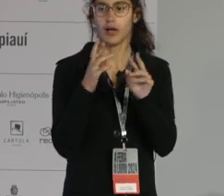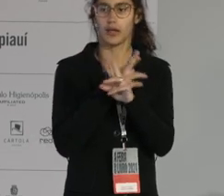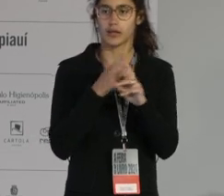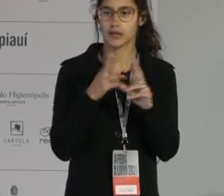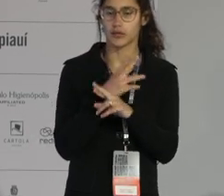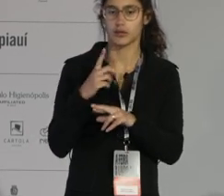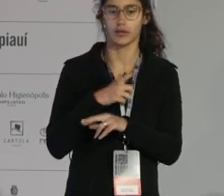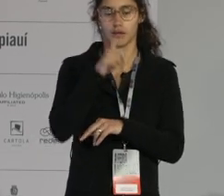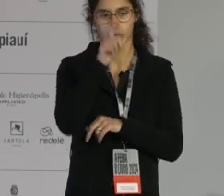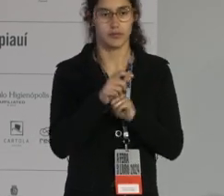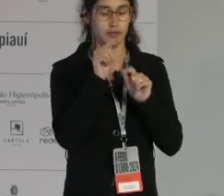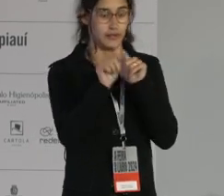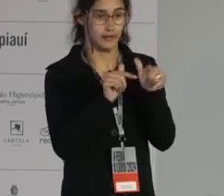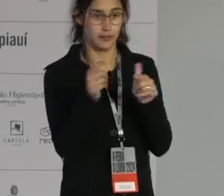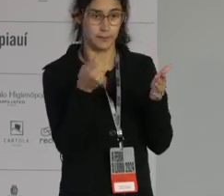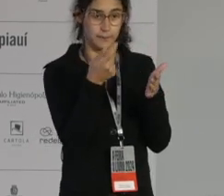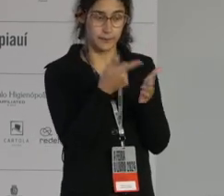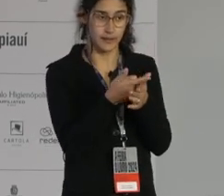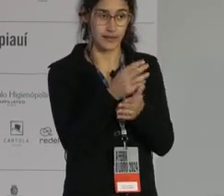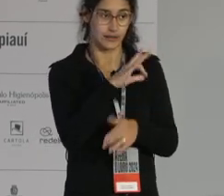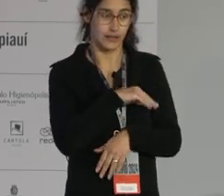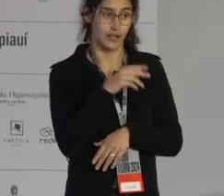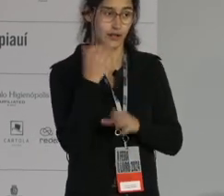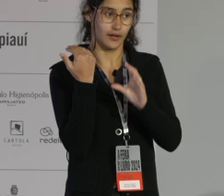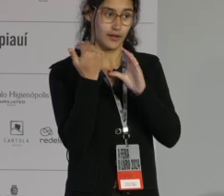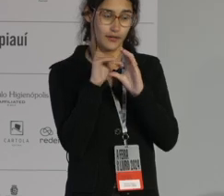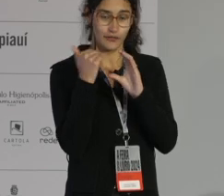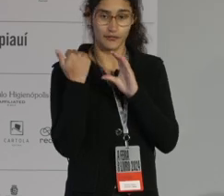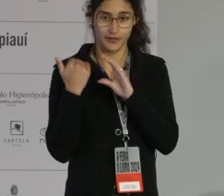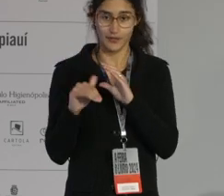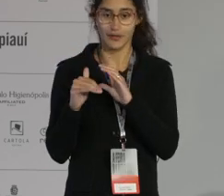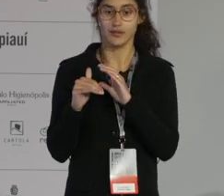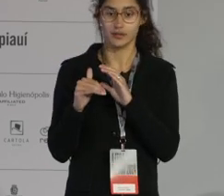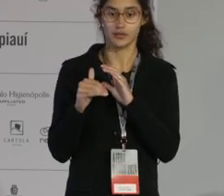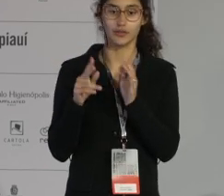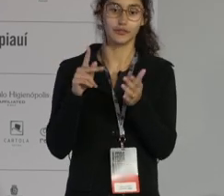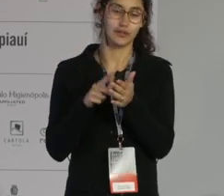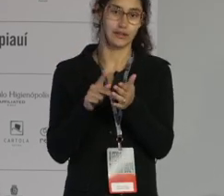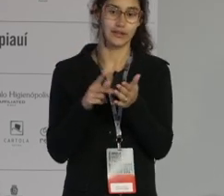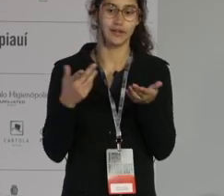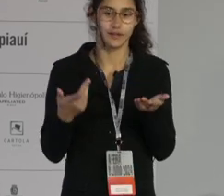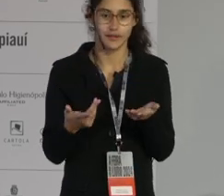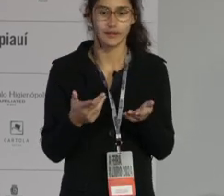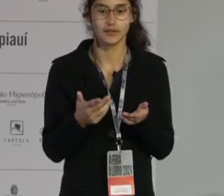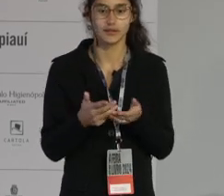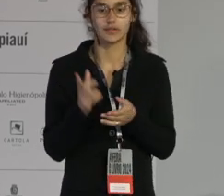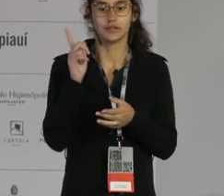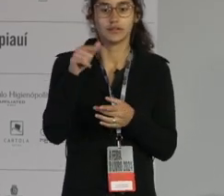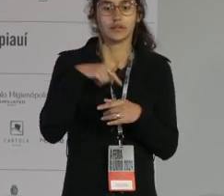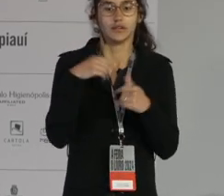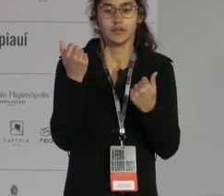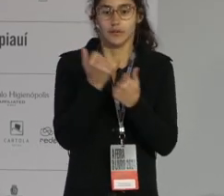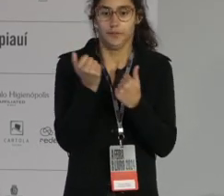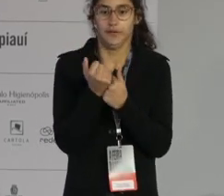um empregador enviando um original, né? Assim, é uma